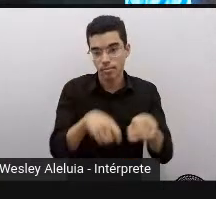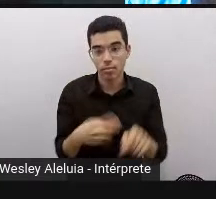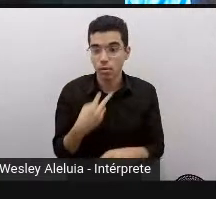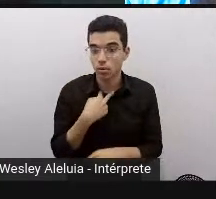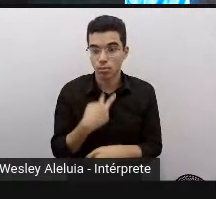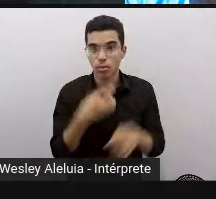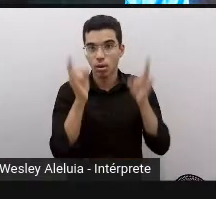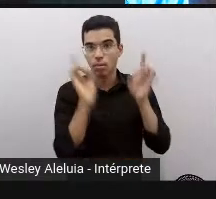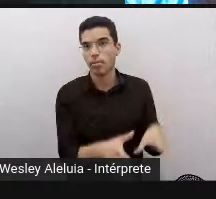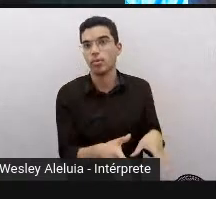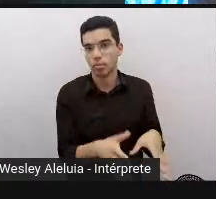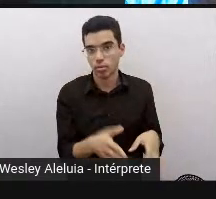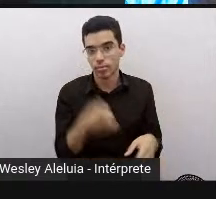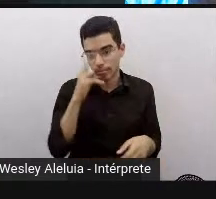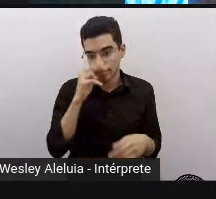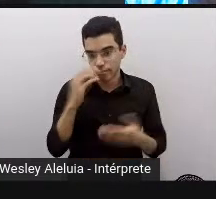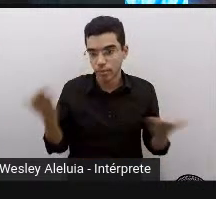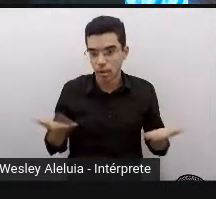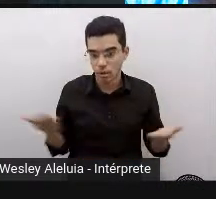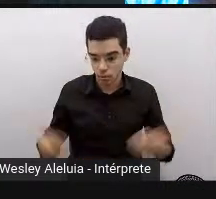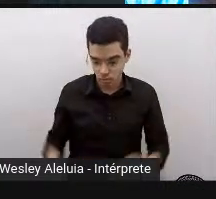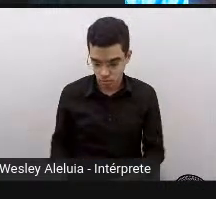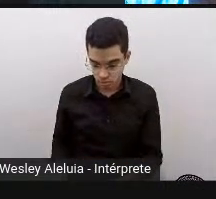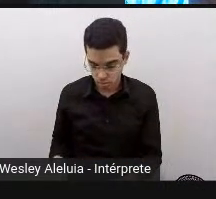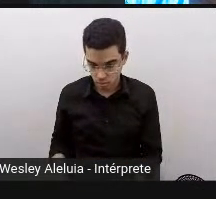atual. O próximo.